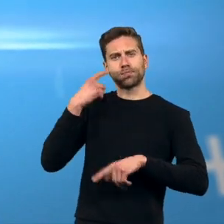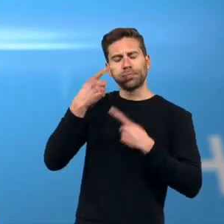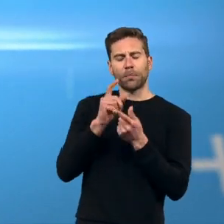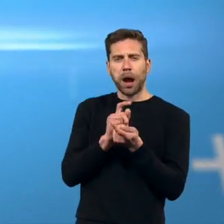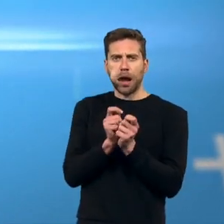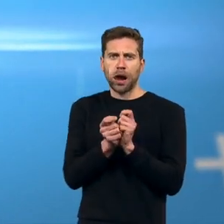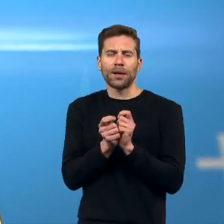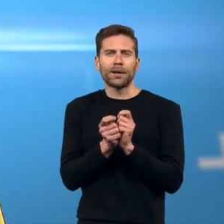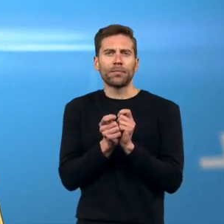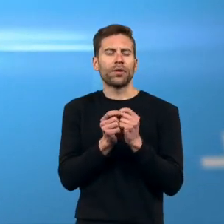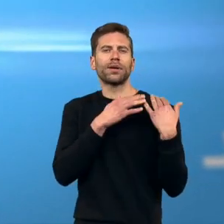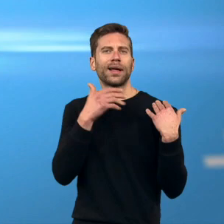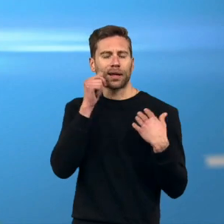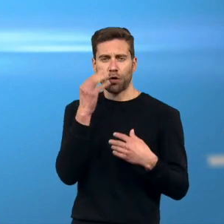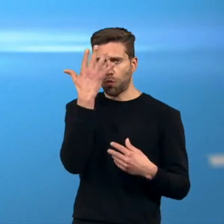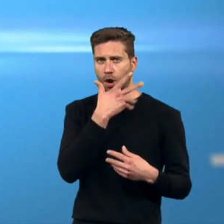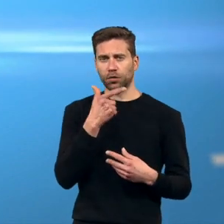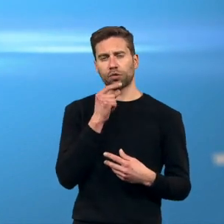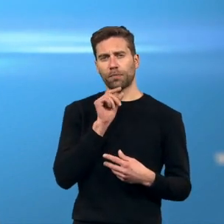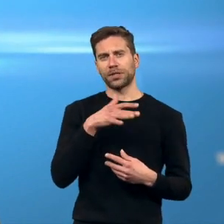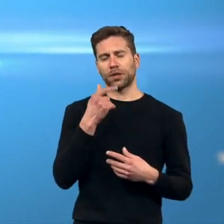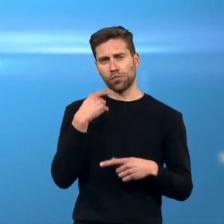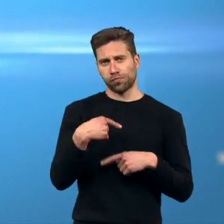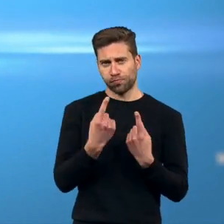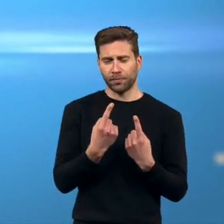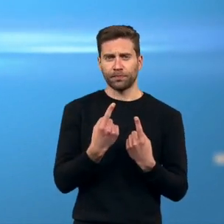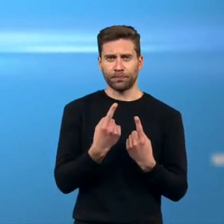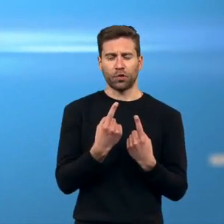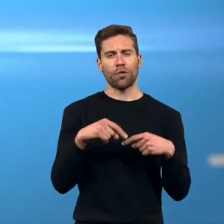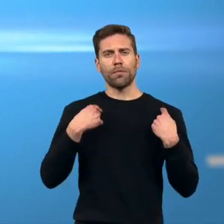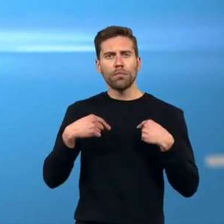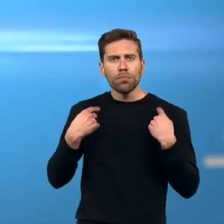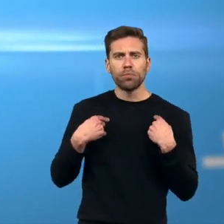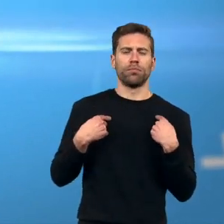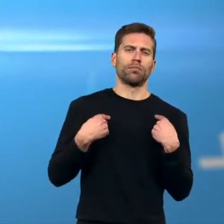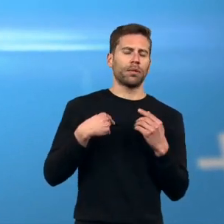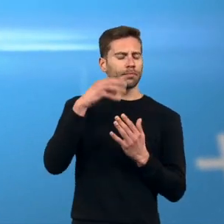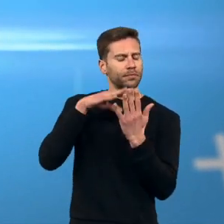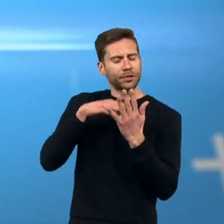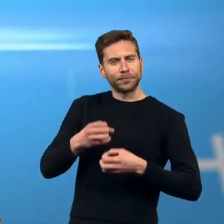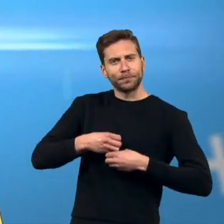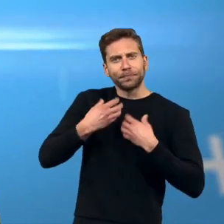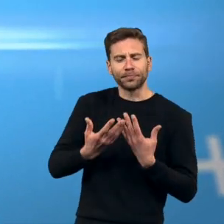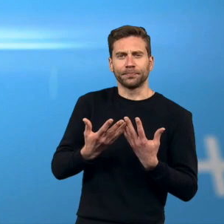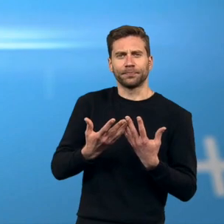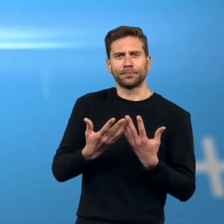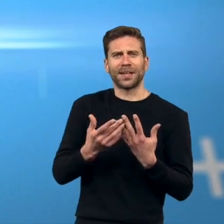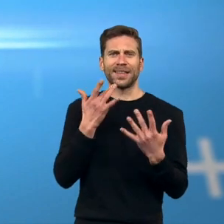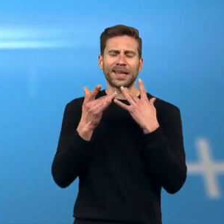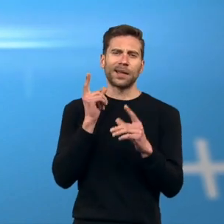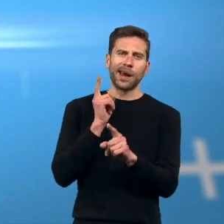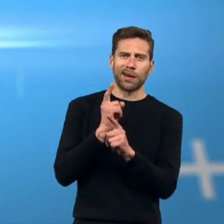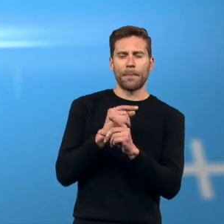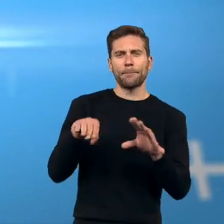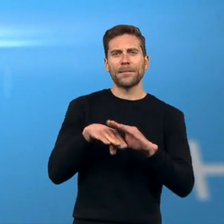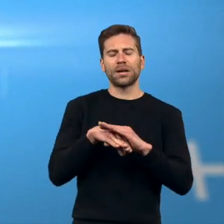o responsável foi João Garcia Miguel. Com interpretação e encenação do próprio, este espetáculo contou também com o grupo musical